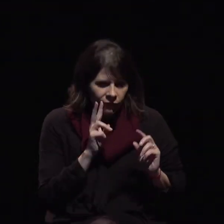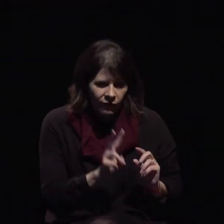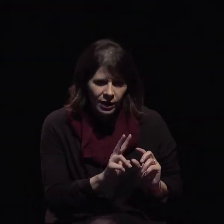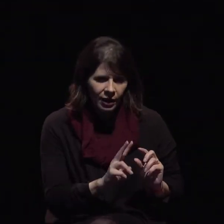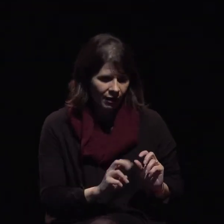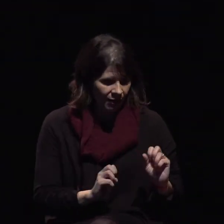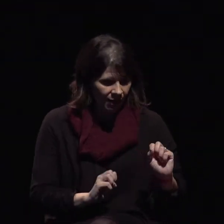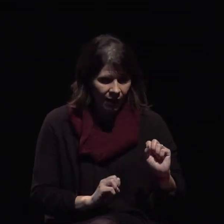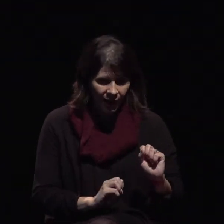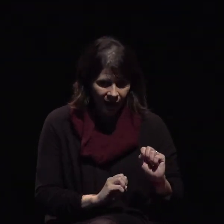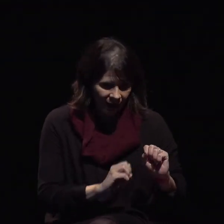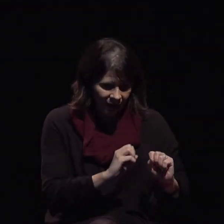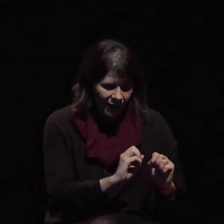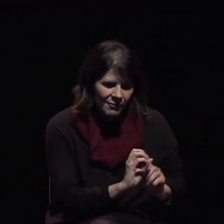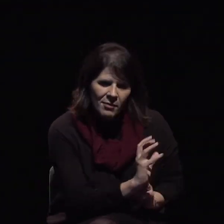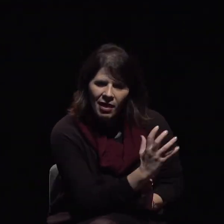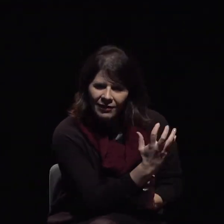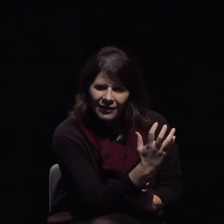revelar a foto.